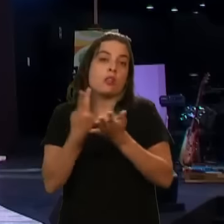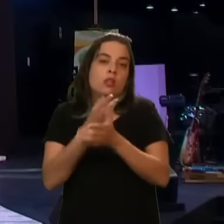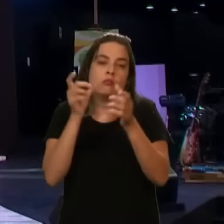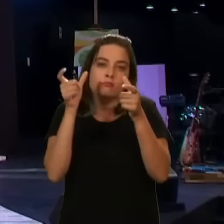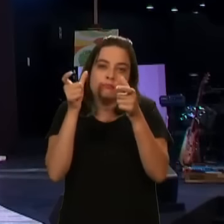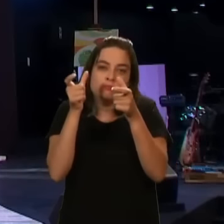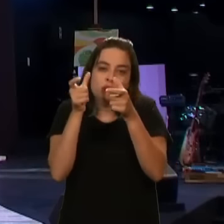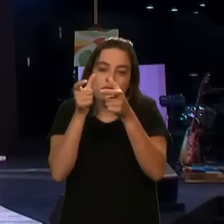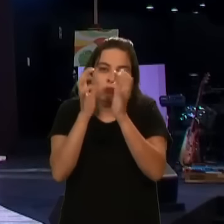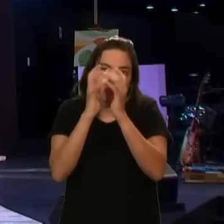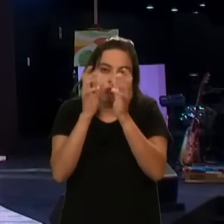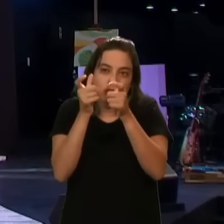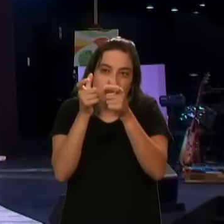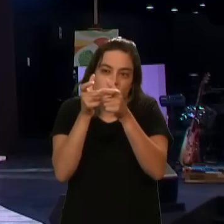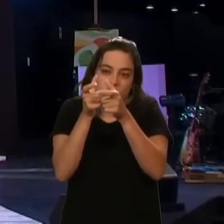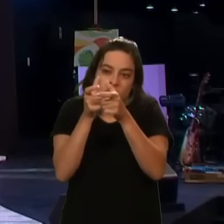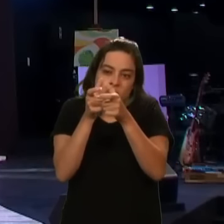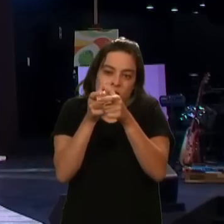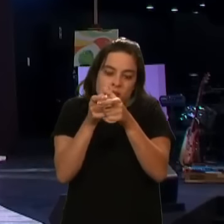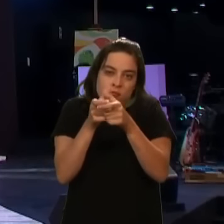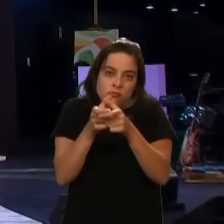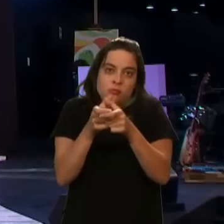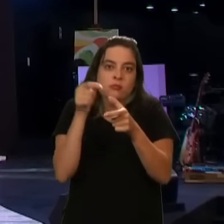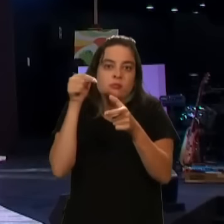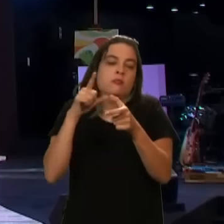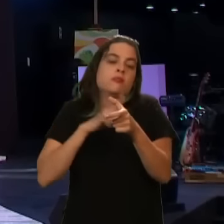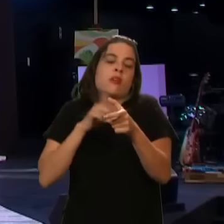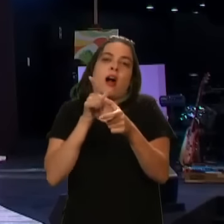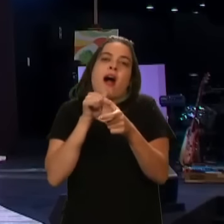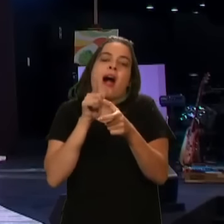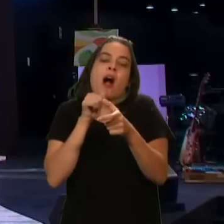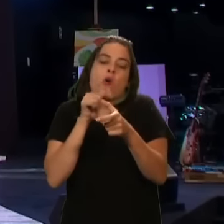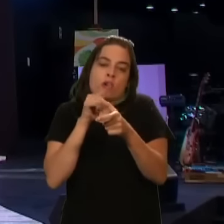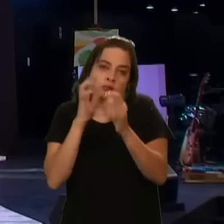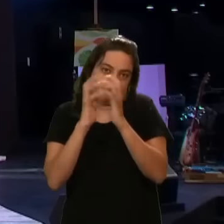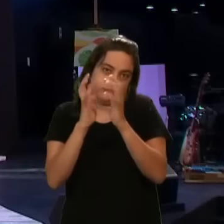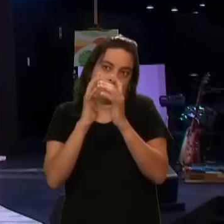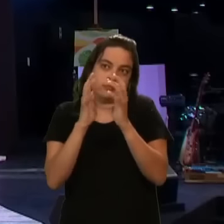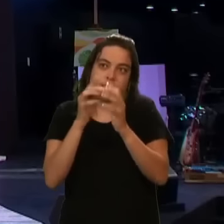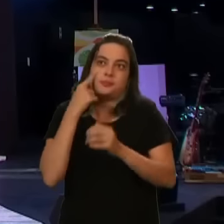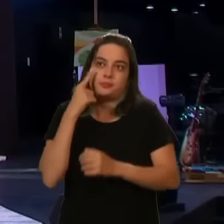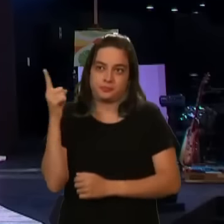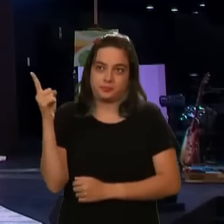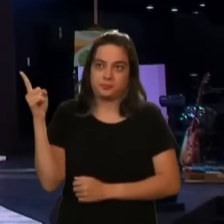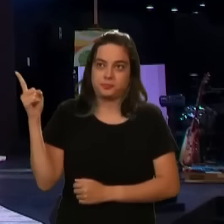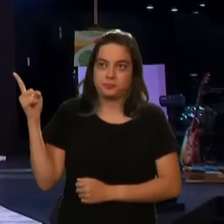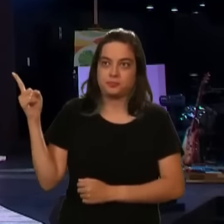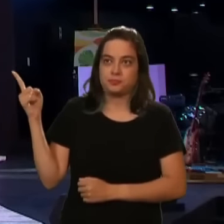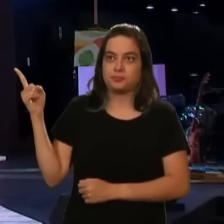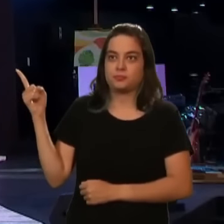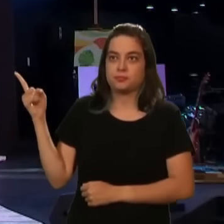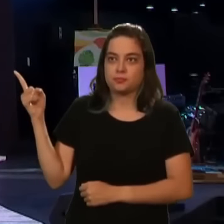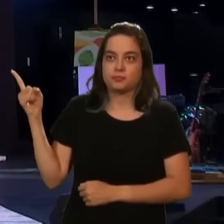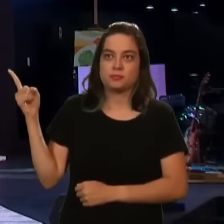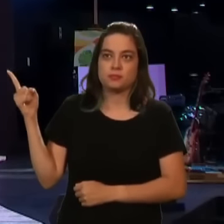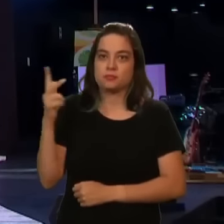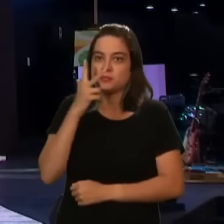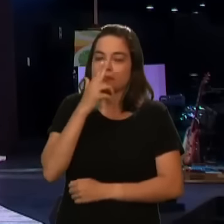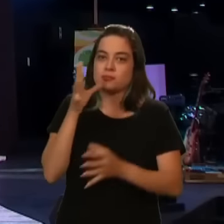de tamanho, começa a ser preenchido pelos líquidos cerebrais. Olha ali, o cérebro realmente